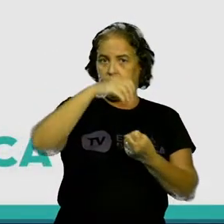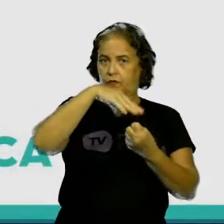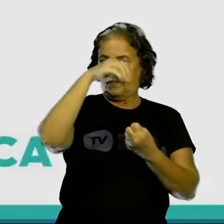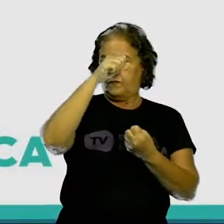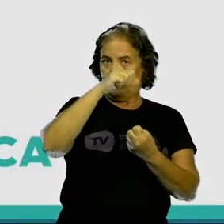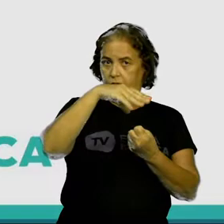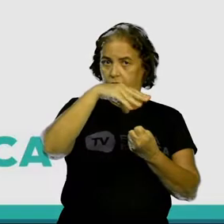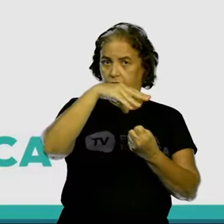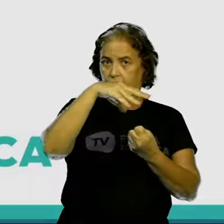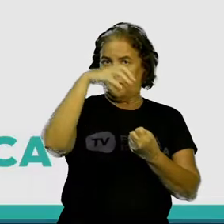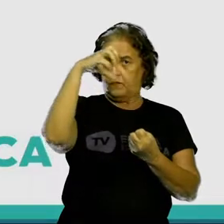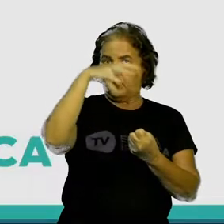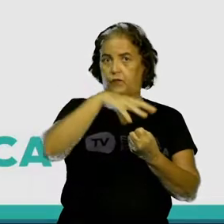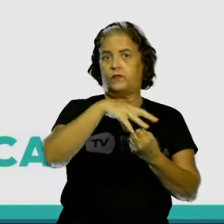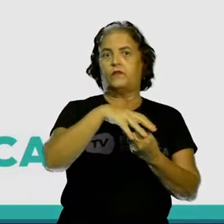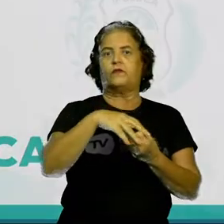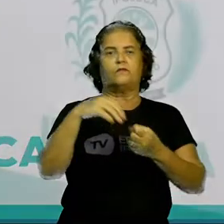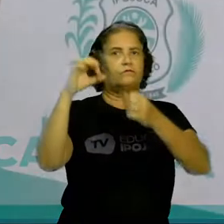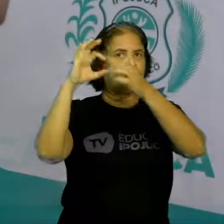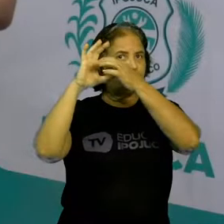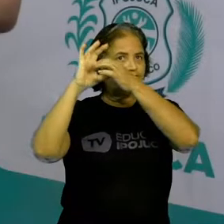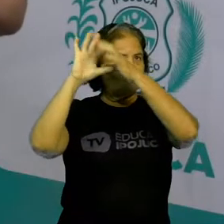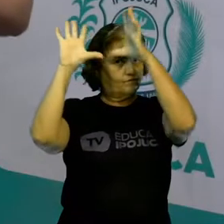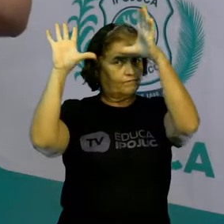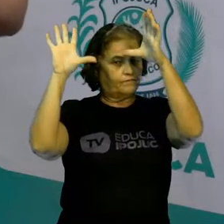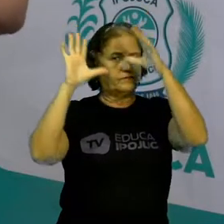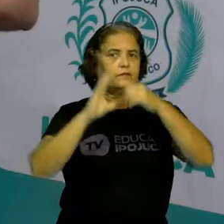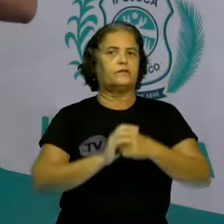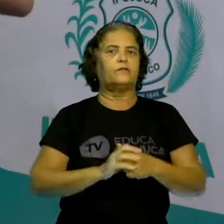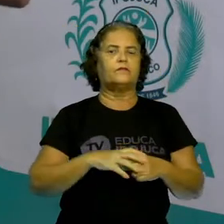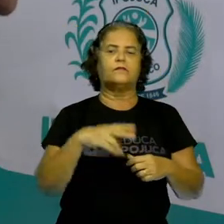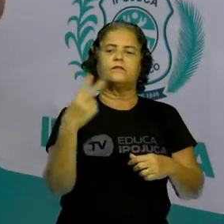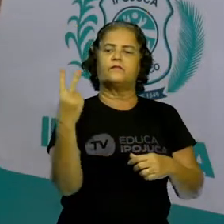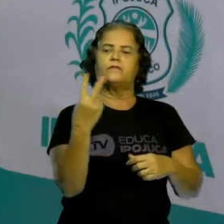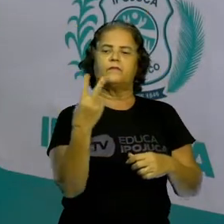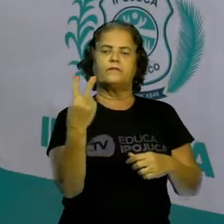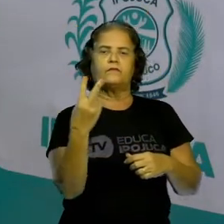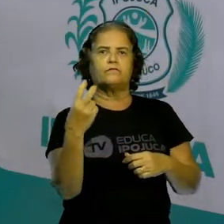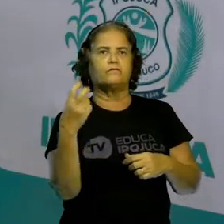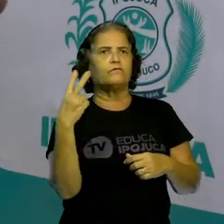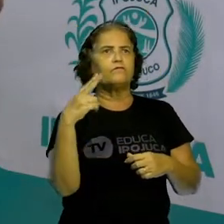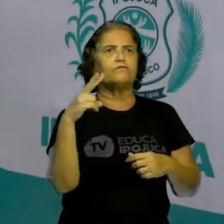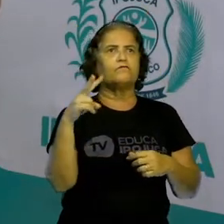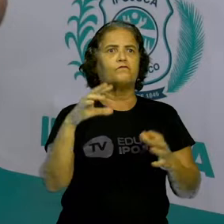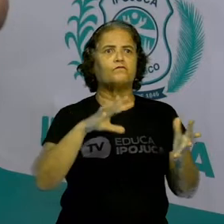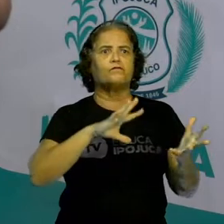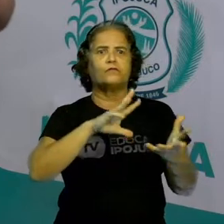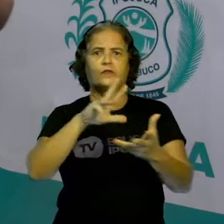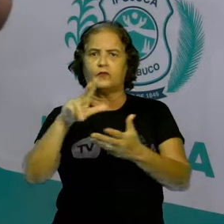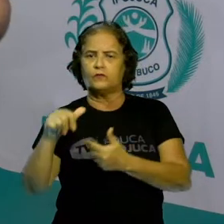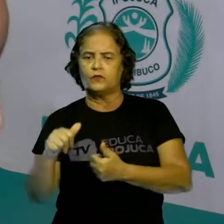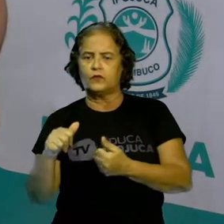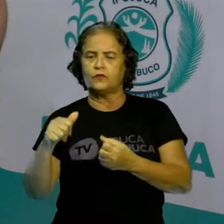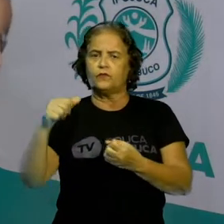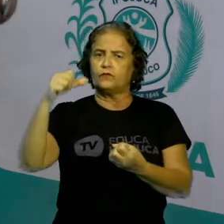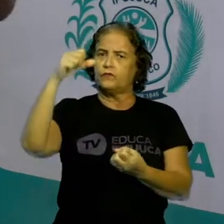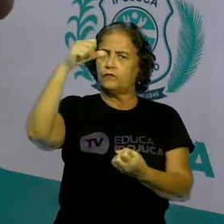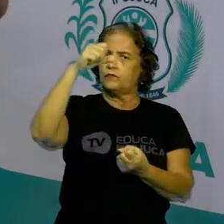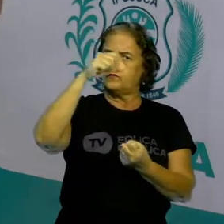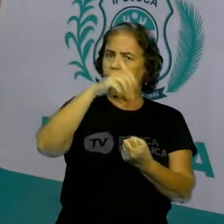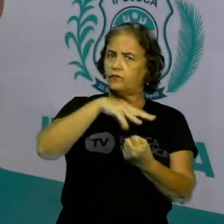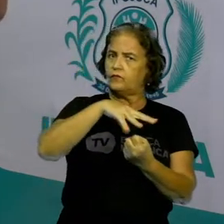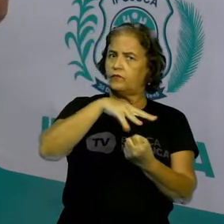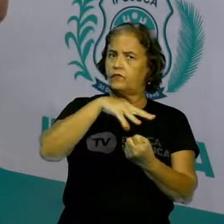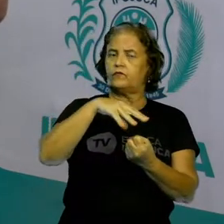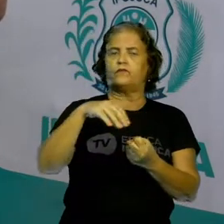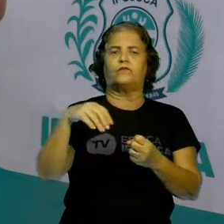e liberalismo. Nós vamos falar sobre essas duas visões de mundo, né? O iluminismo e o liberalismo, que